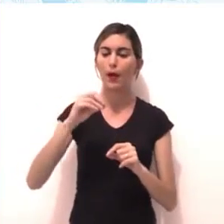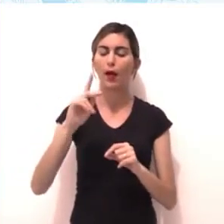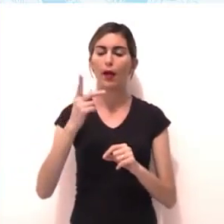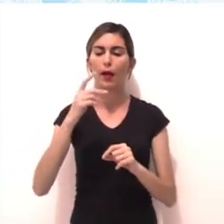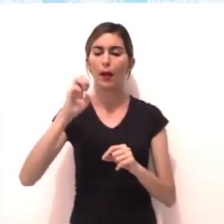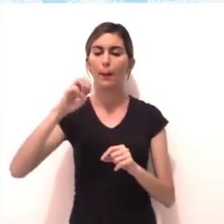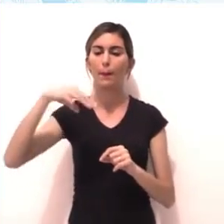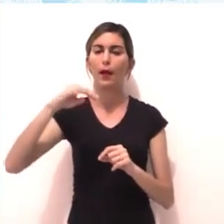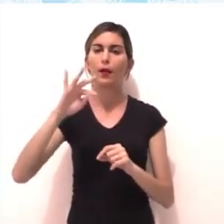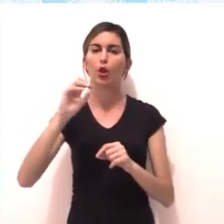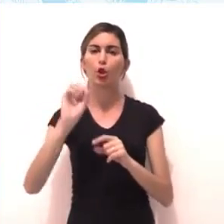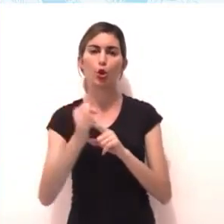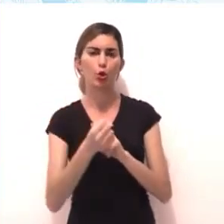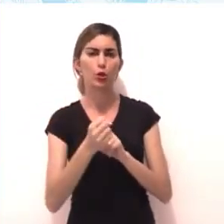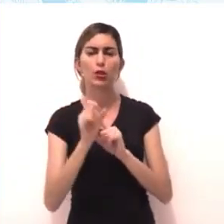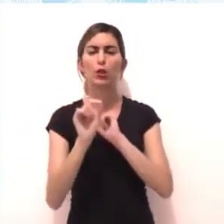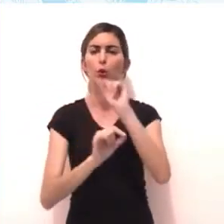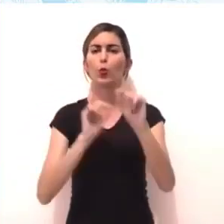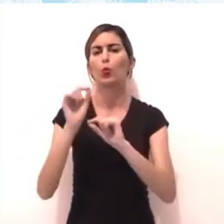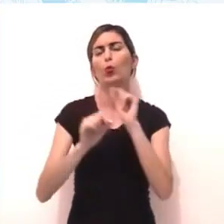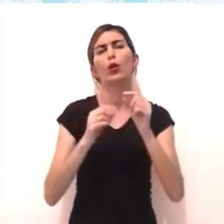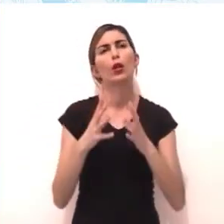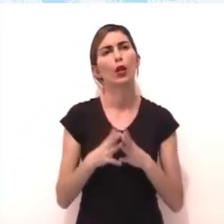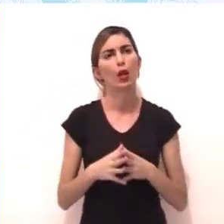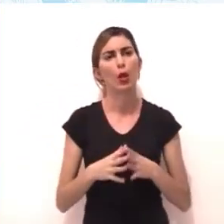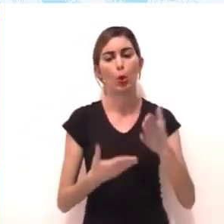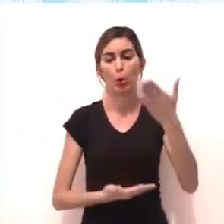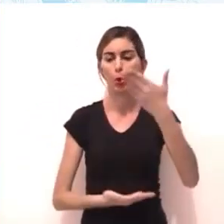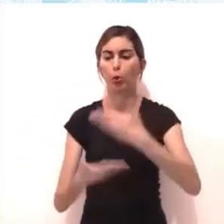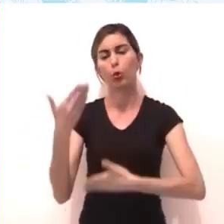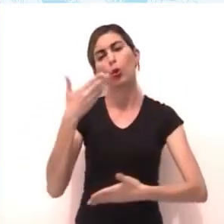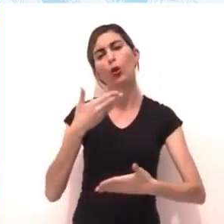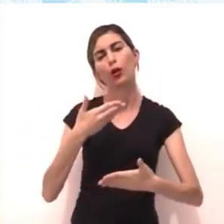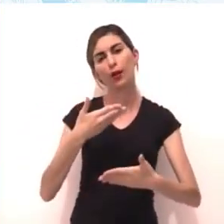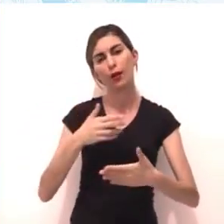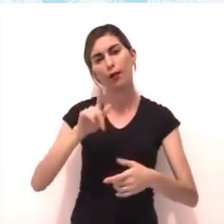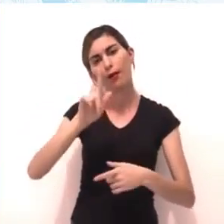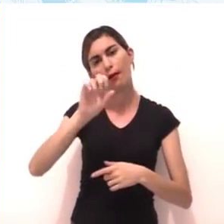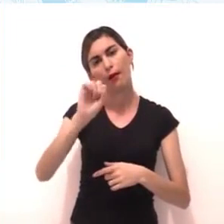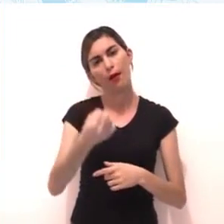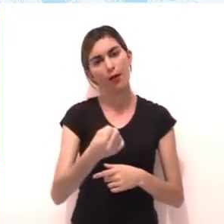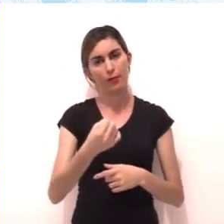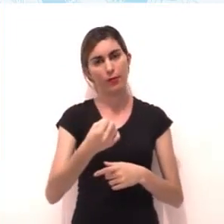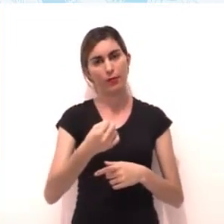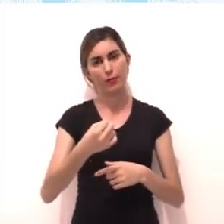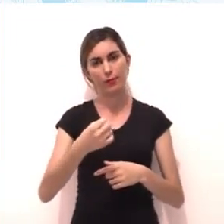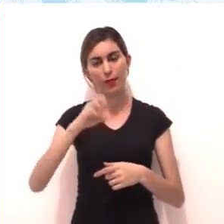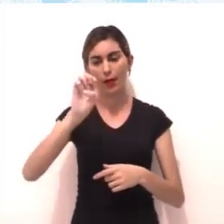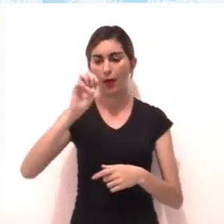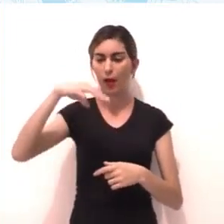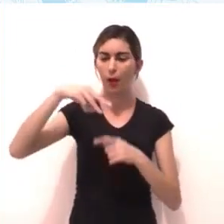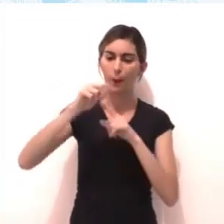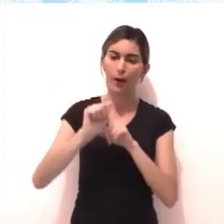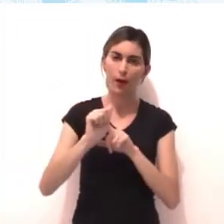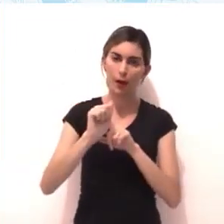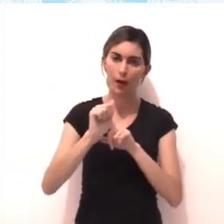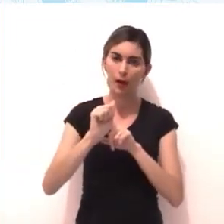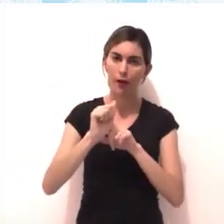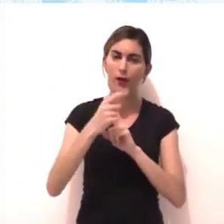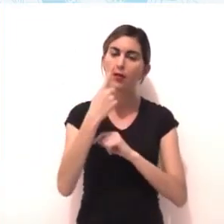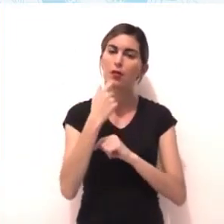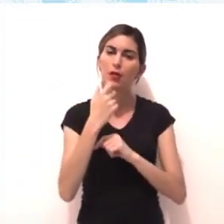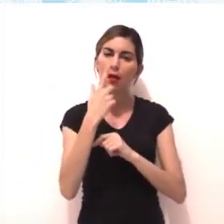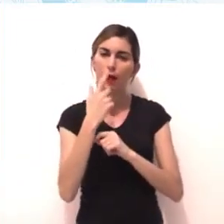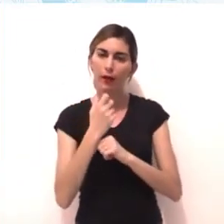pulmonar. O que é hematose? Hematose é a troca de gases. Hema se refere a